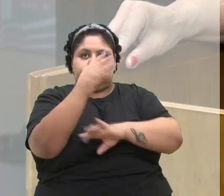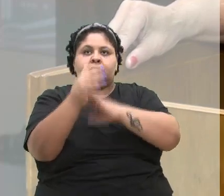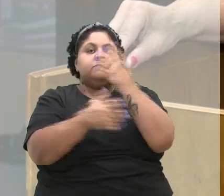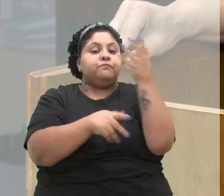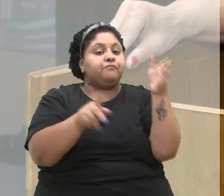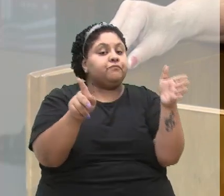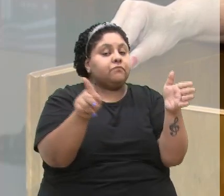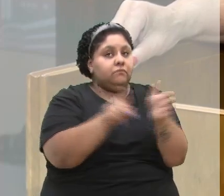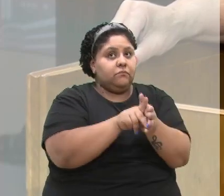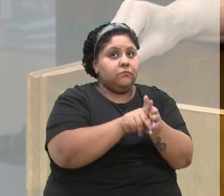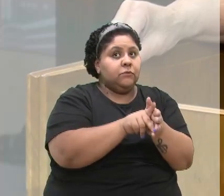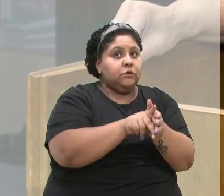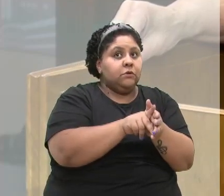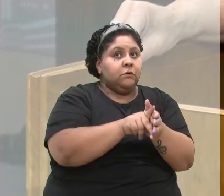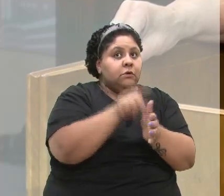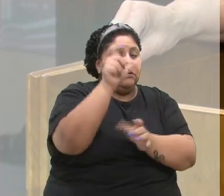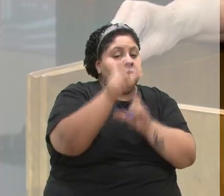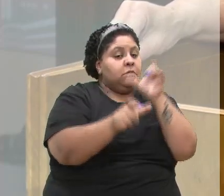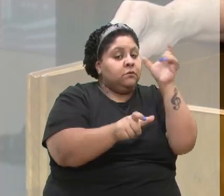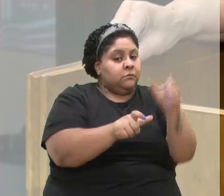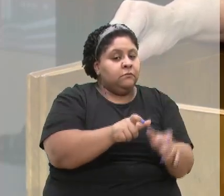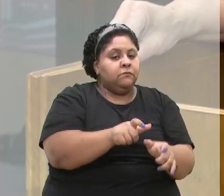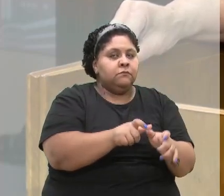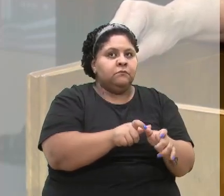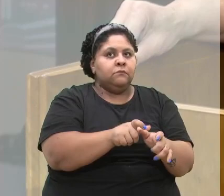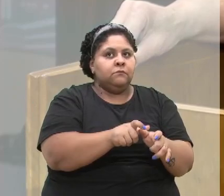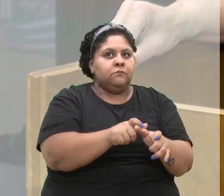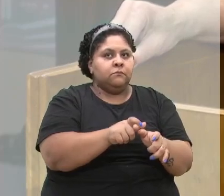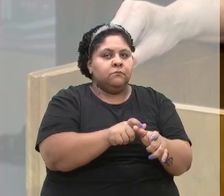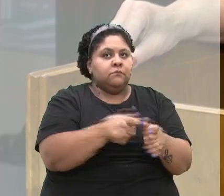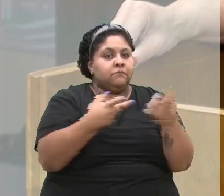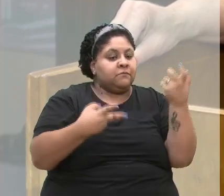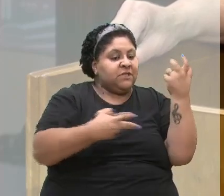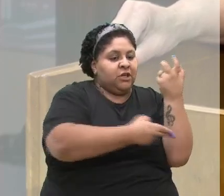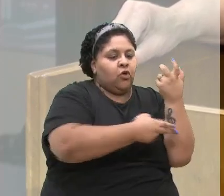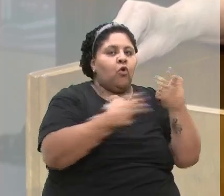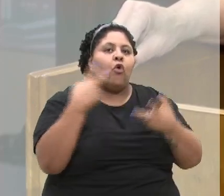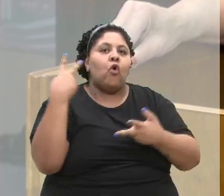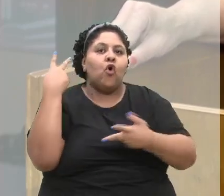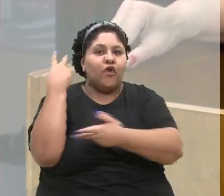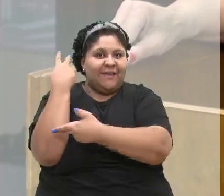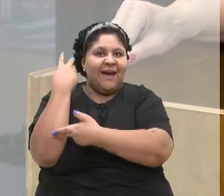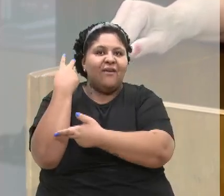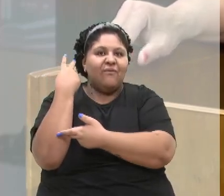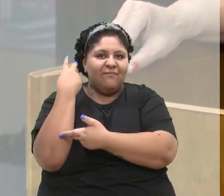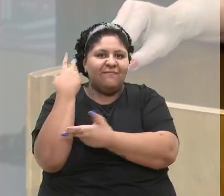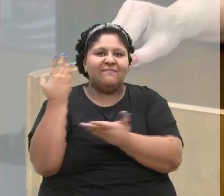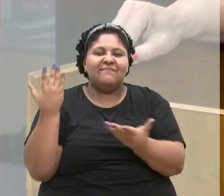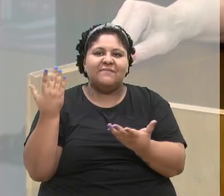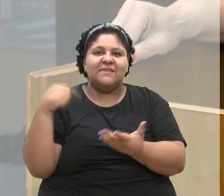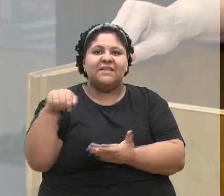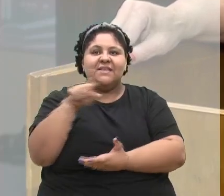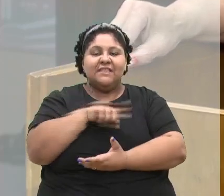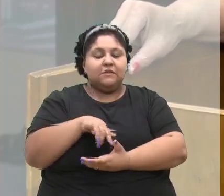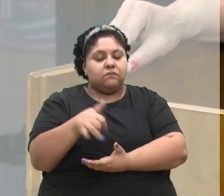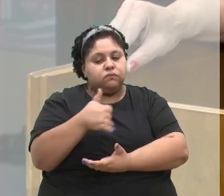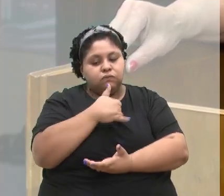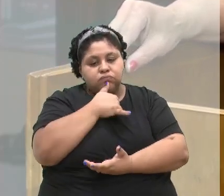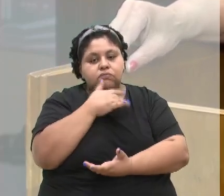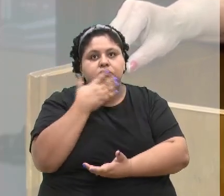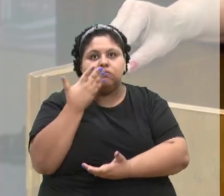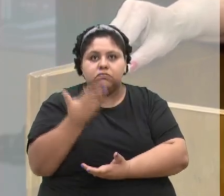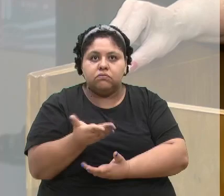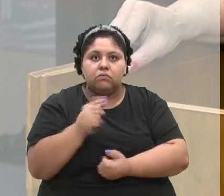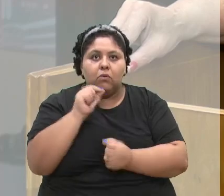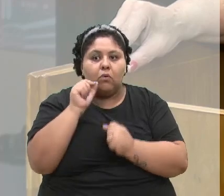próprio agricultor ou agricultora que fizeram o corte desse mato. Então a gente lamenta o